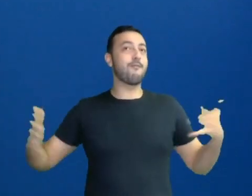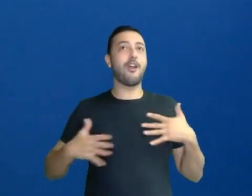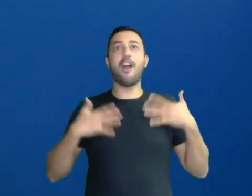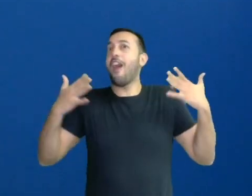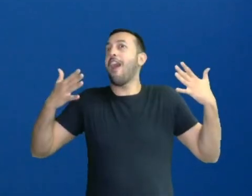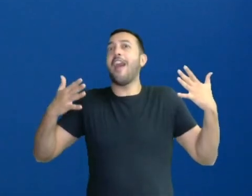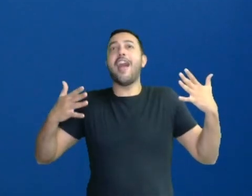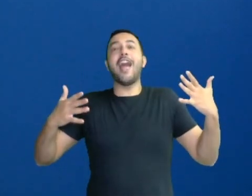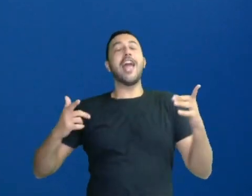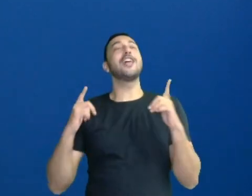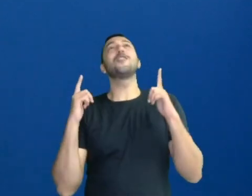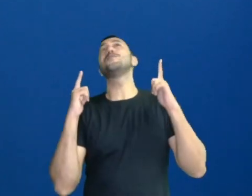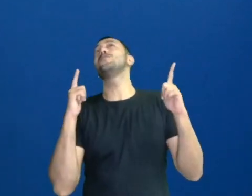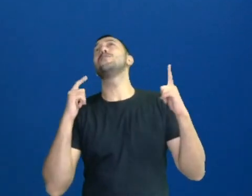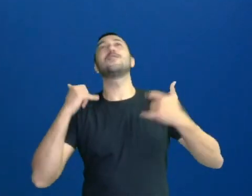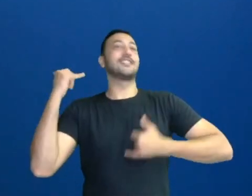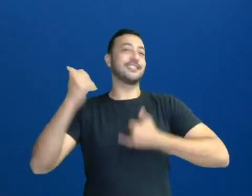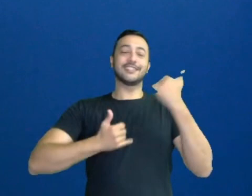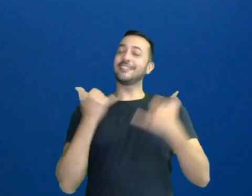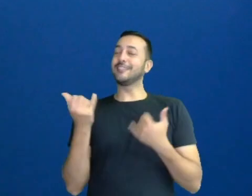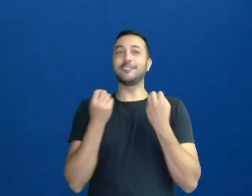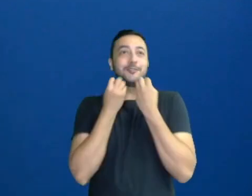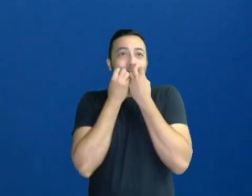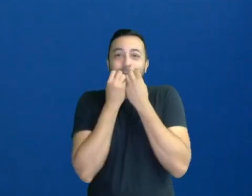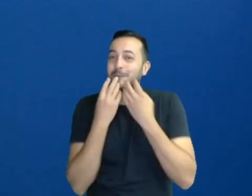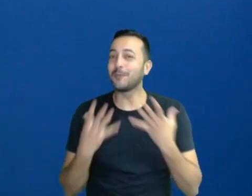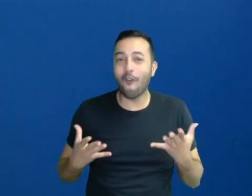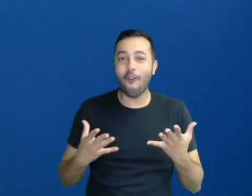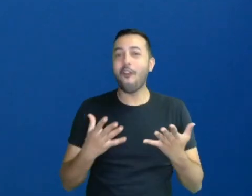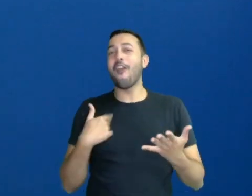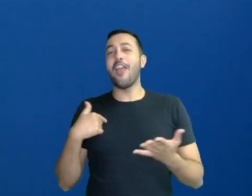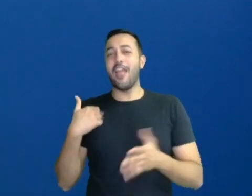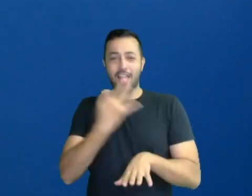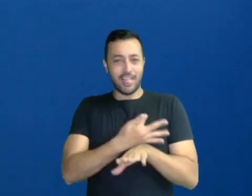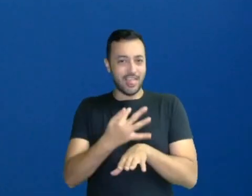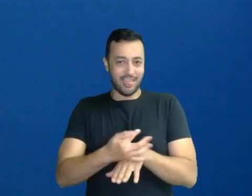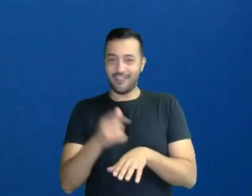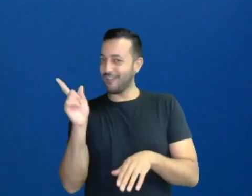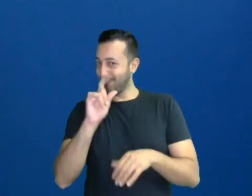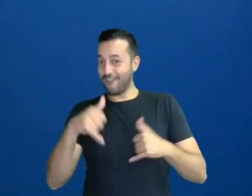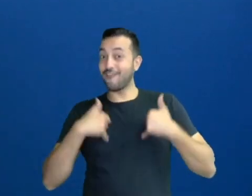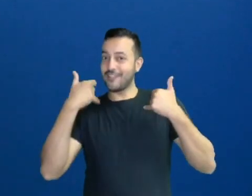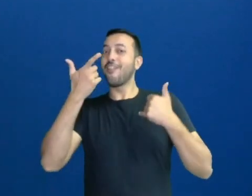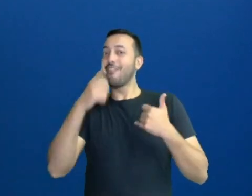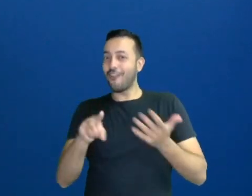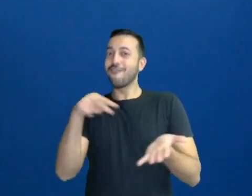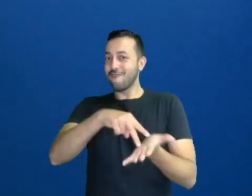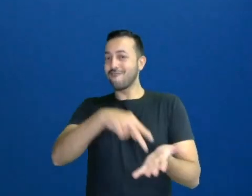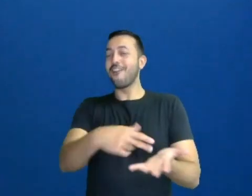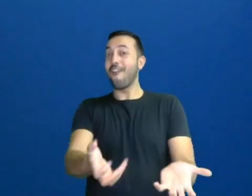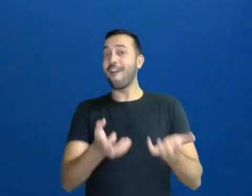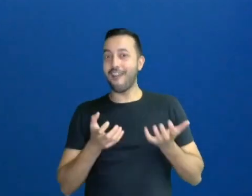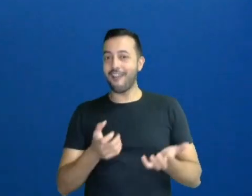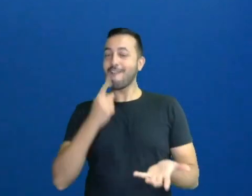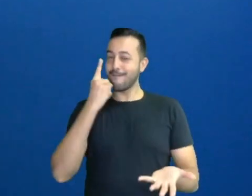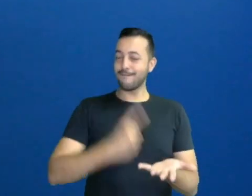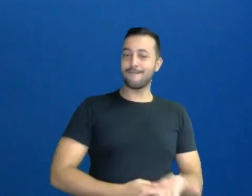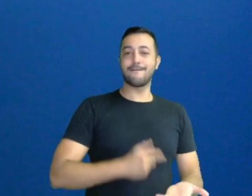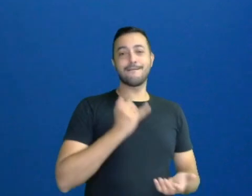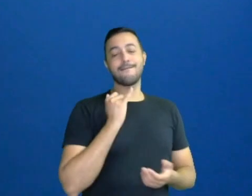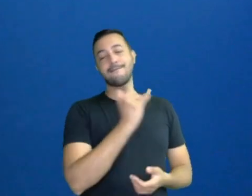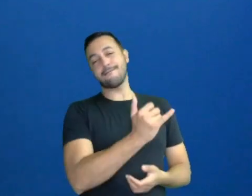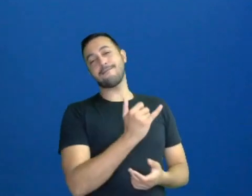sombra eu nunca me diverti tanto não quero perder sua festa por nada no mundo pode contar com isso